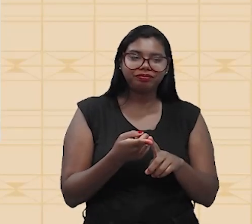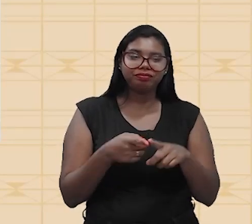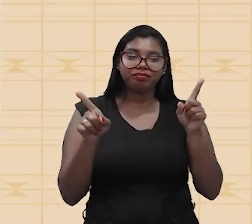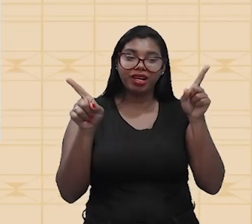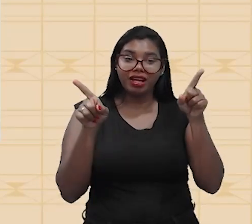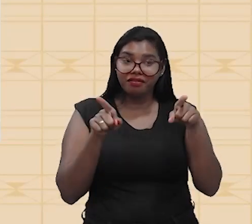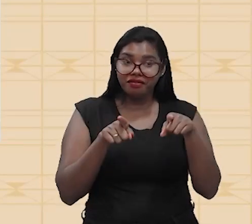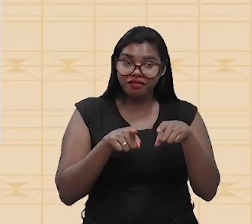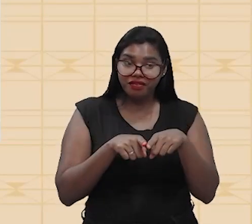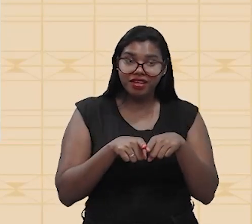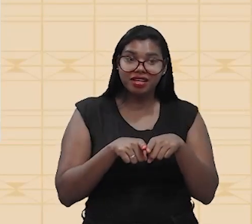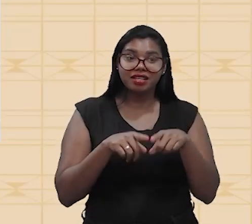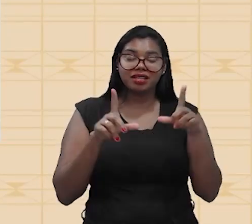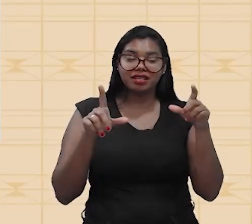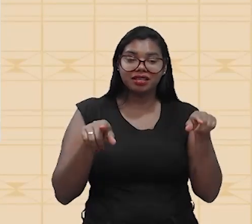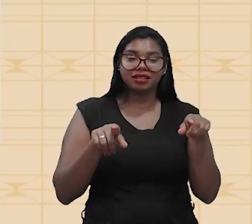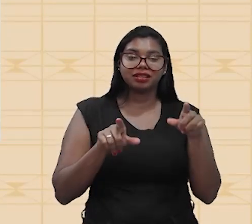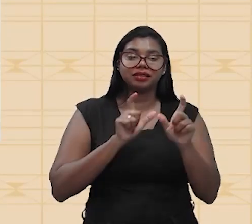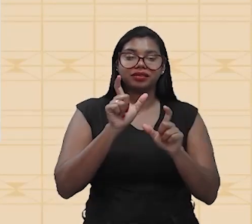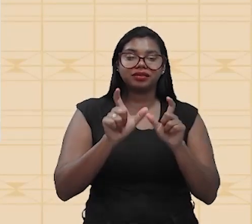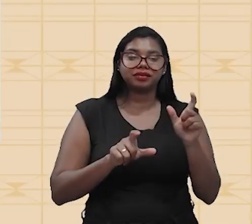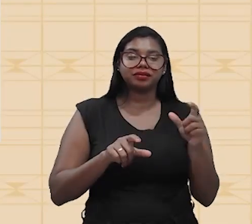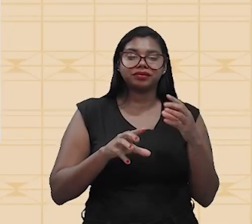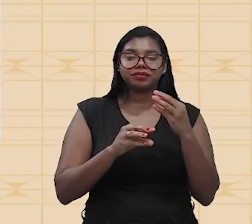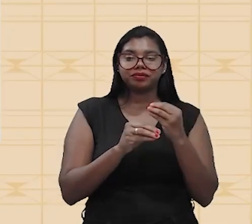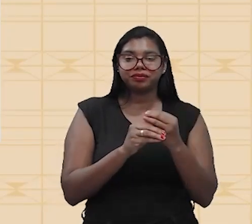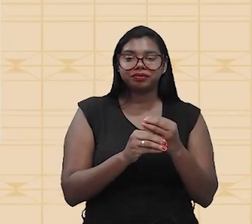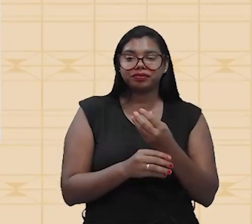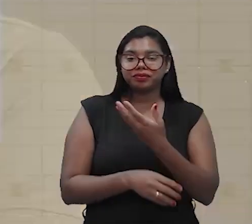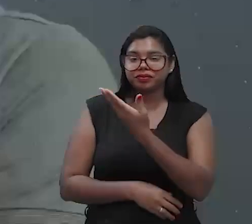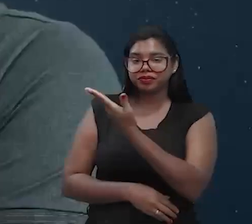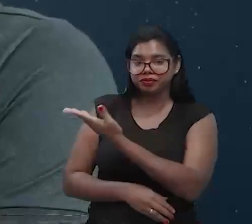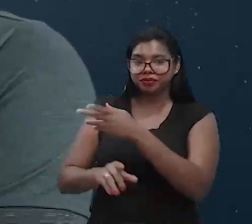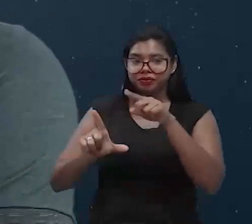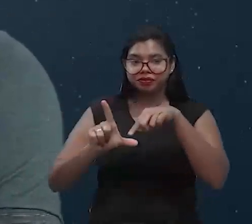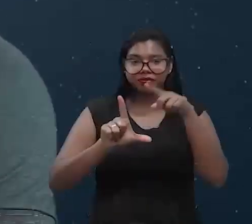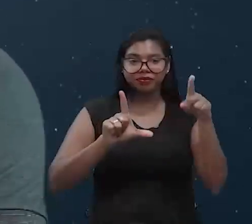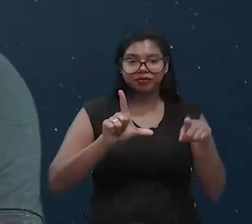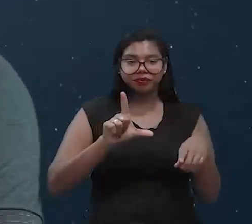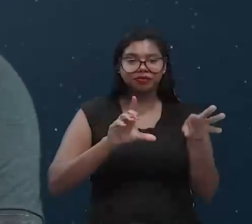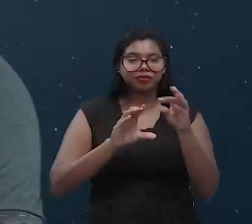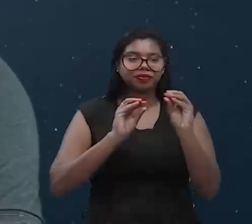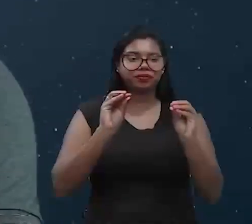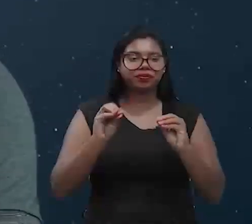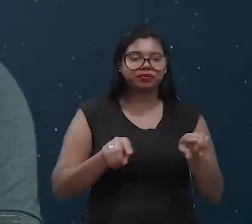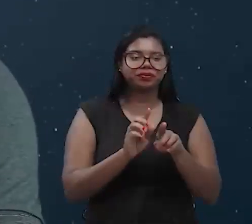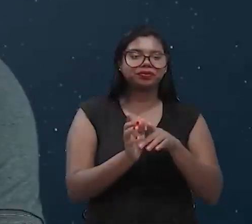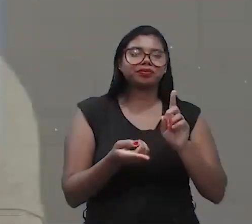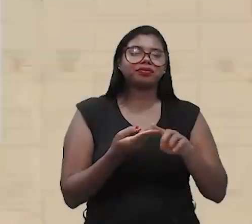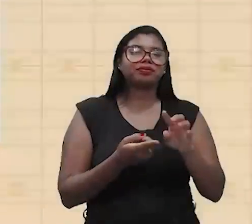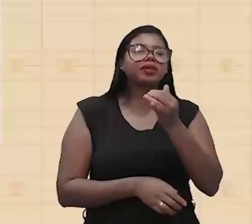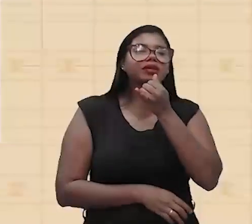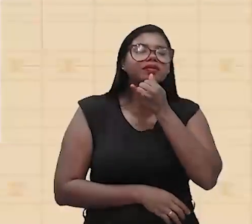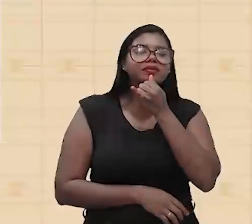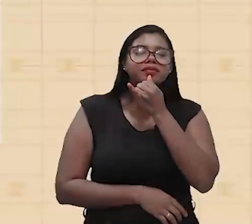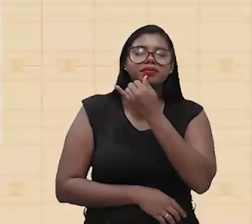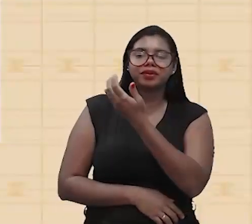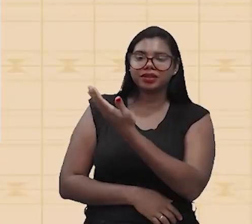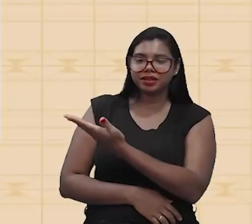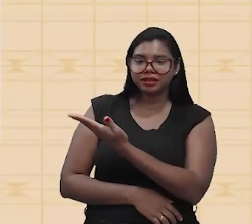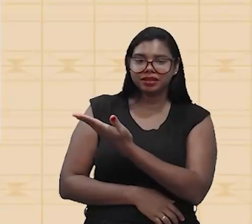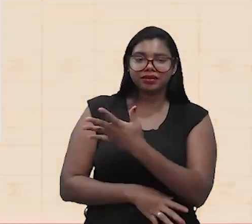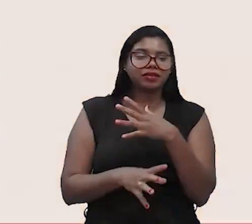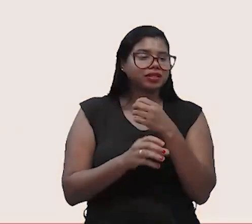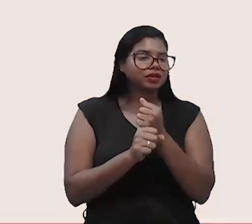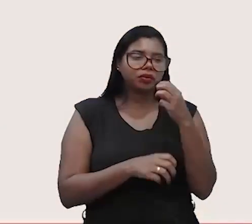parábola, e aí agora só resta para a gente fazer aqui algumas aplicações. Por exemplo, ó, sem fazer conta, sem pensar